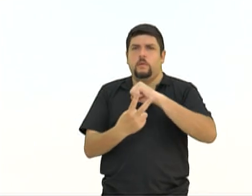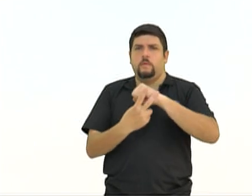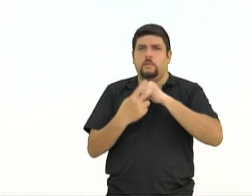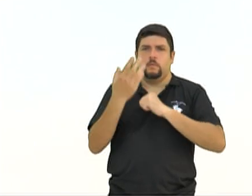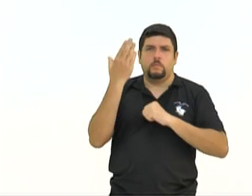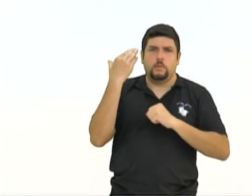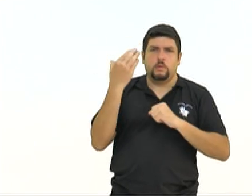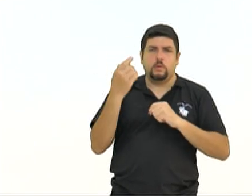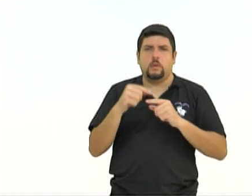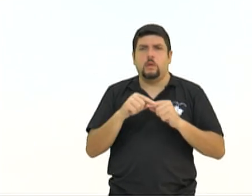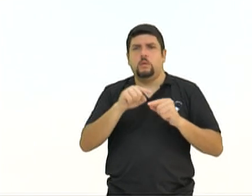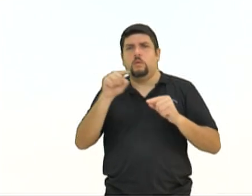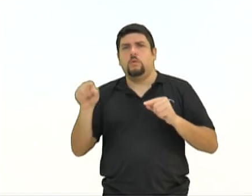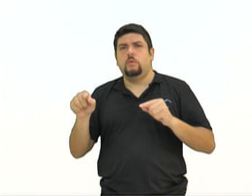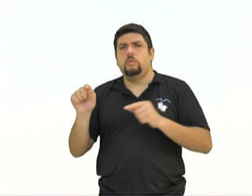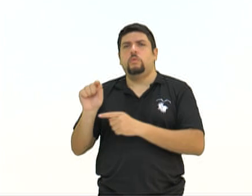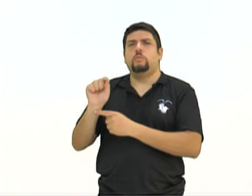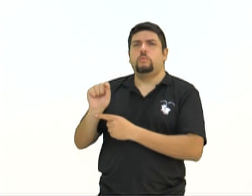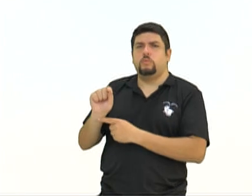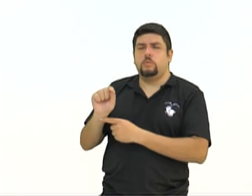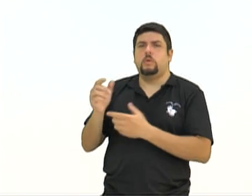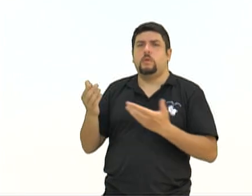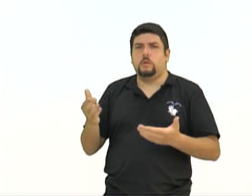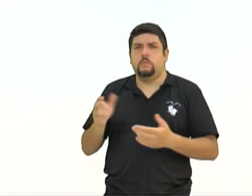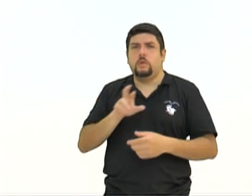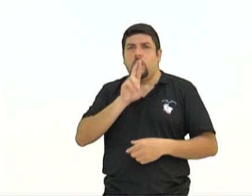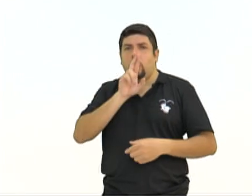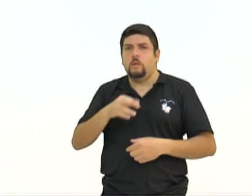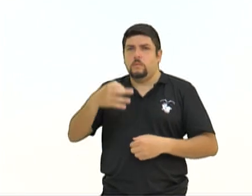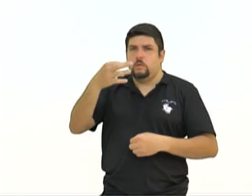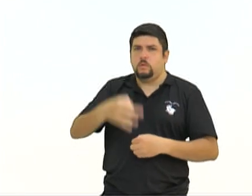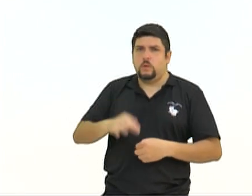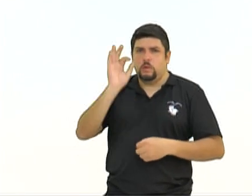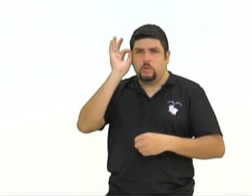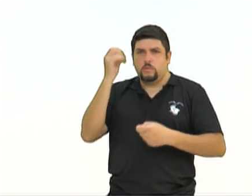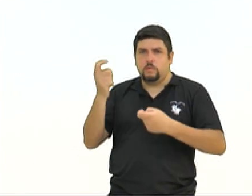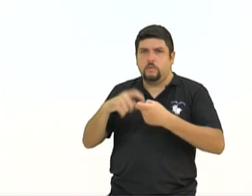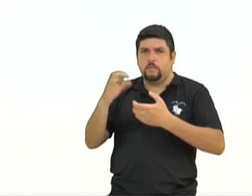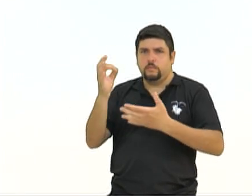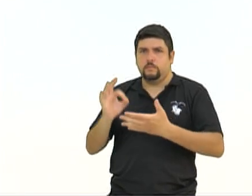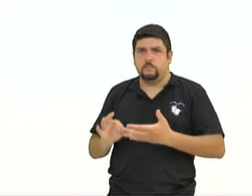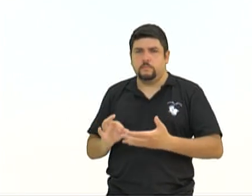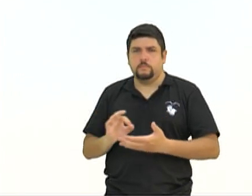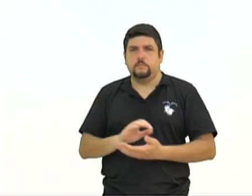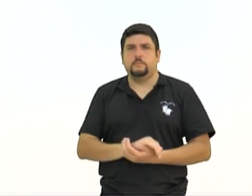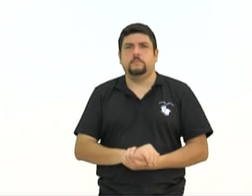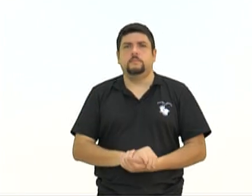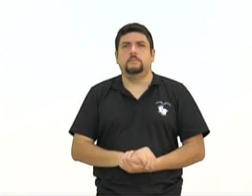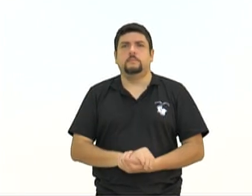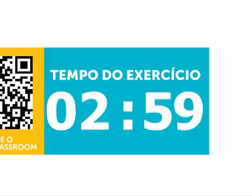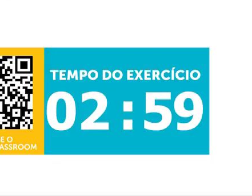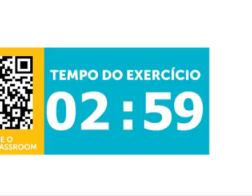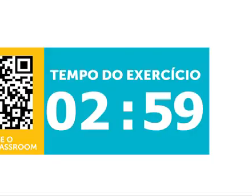outra frase que seria opção, e marque a resposta correta. Daí eu já volto para a gente poder corrigir. Bora lá!